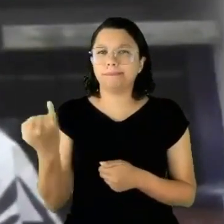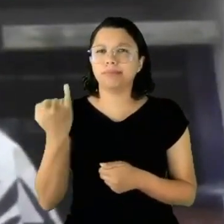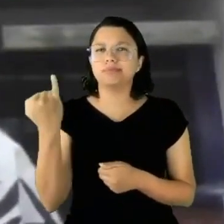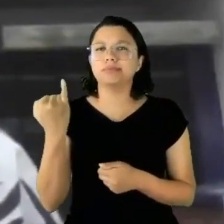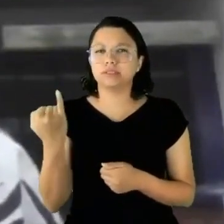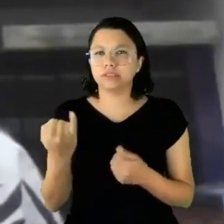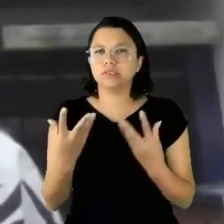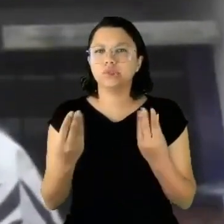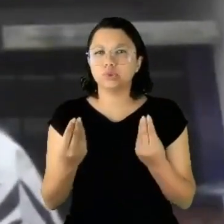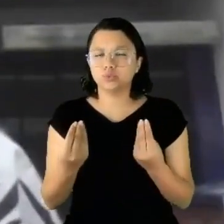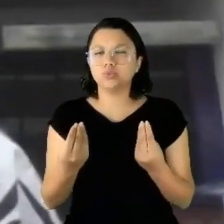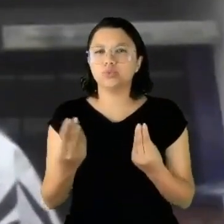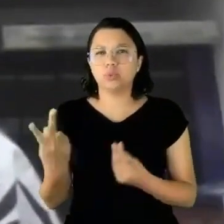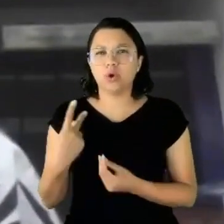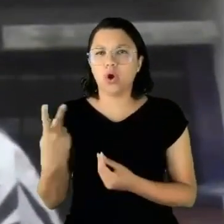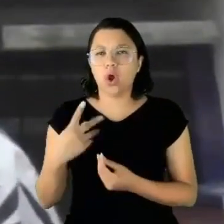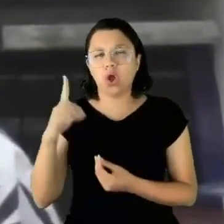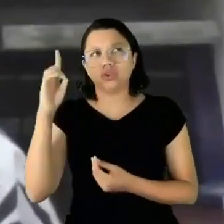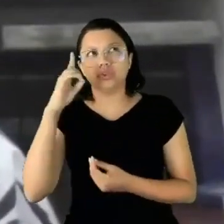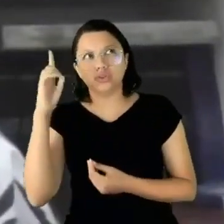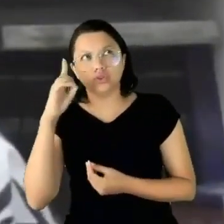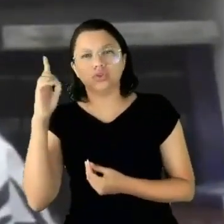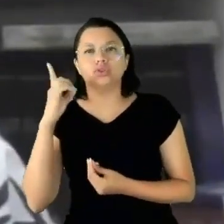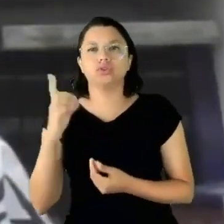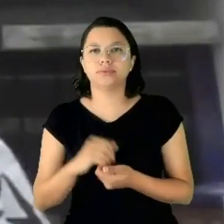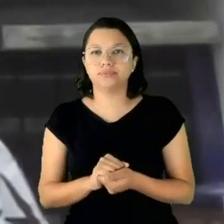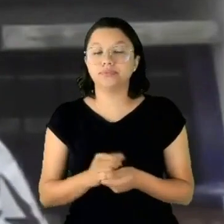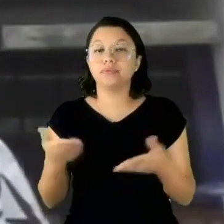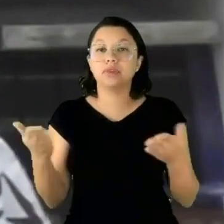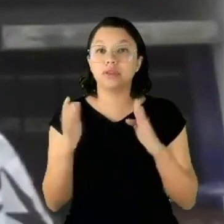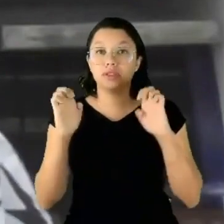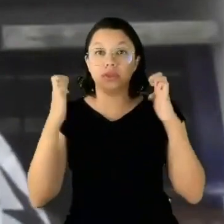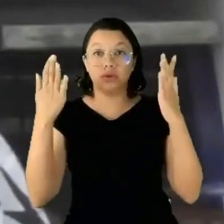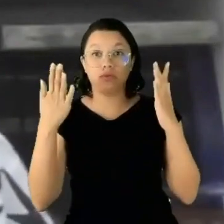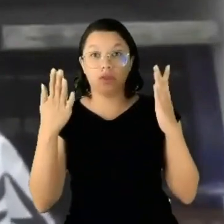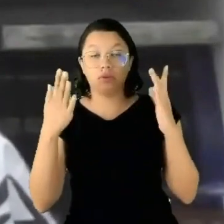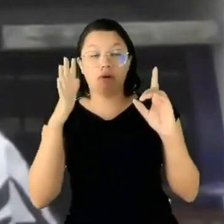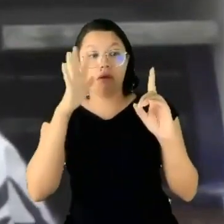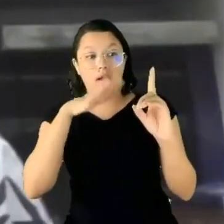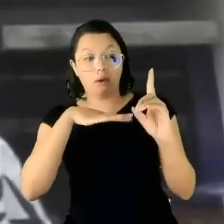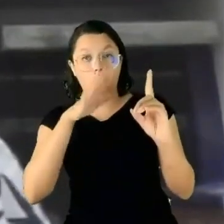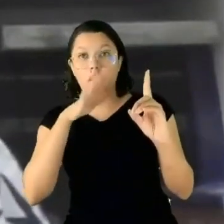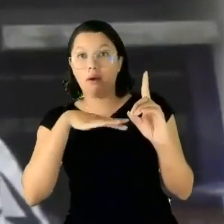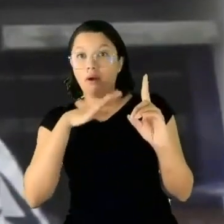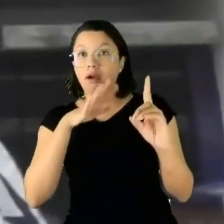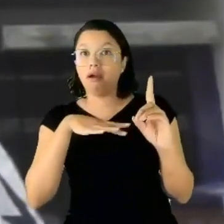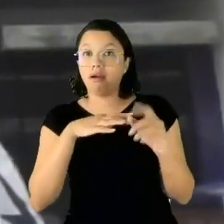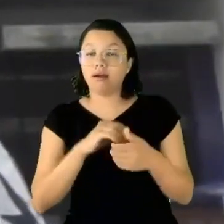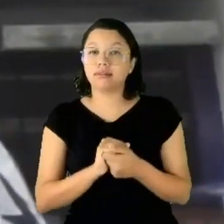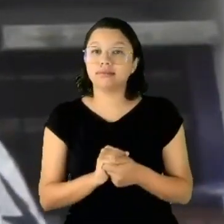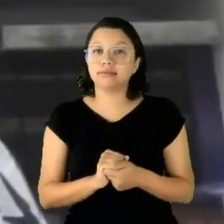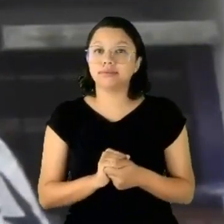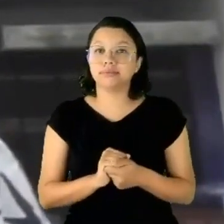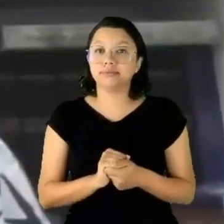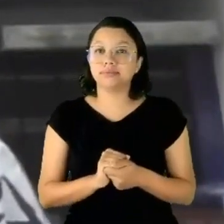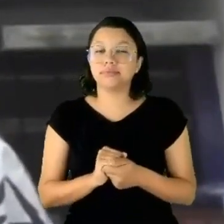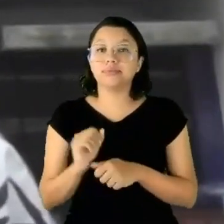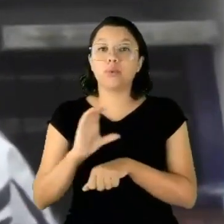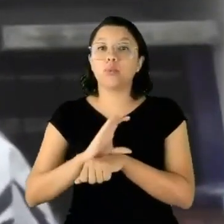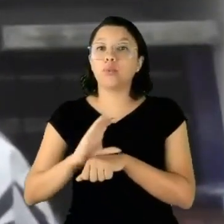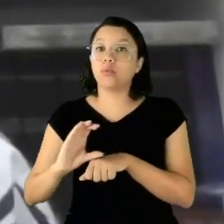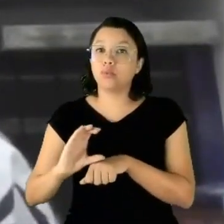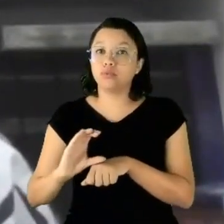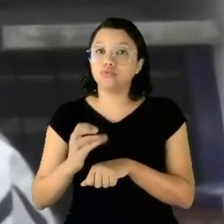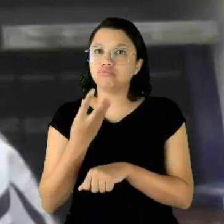o nosso cotidiano. Eu pensava que esse evento tem sido muito elogiado e o curso tem sido